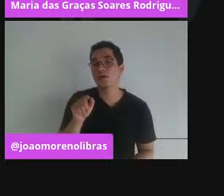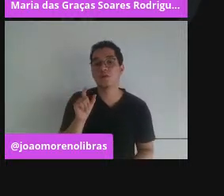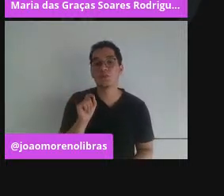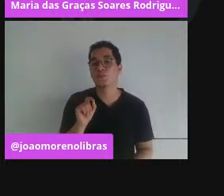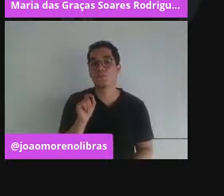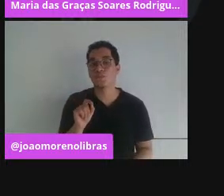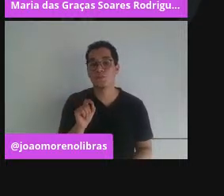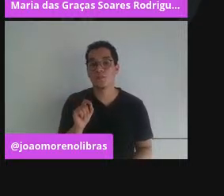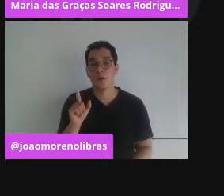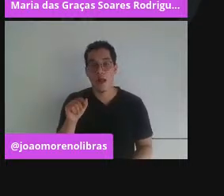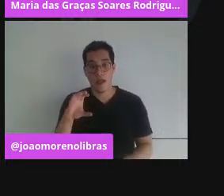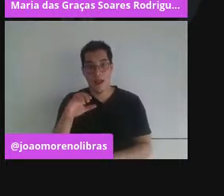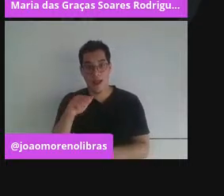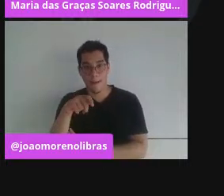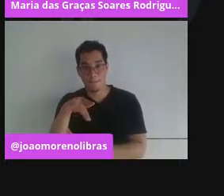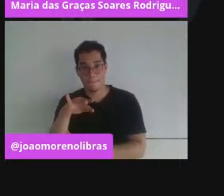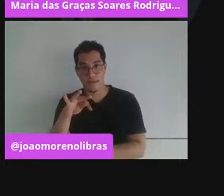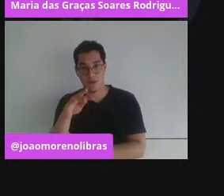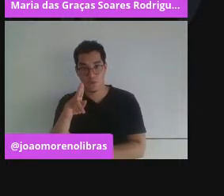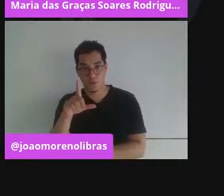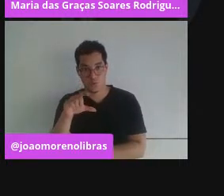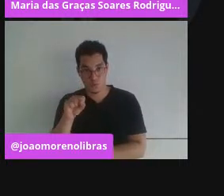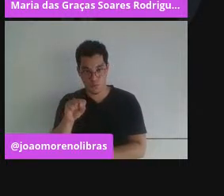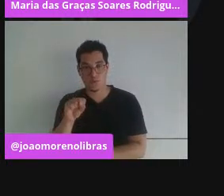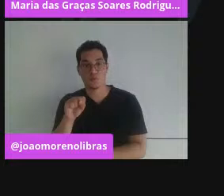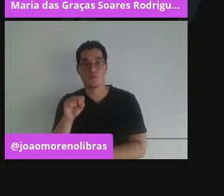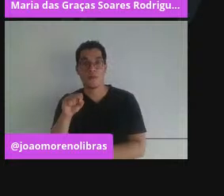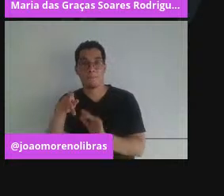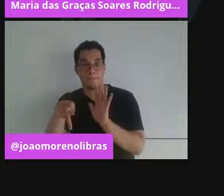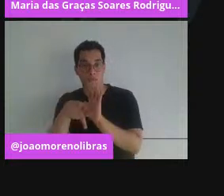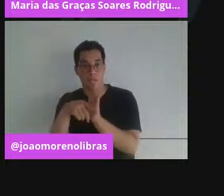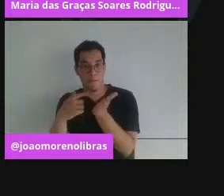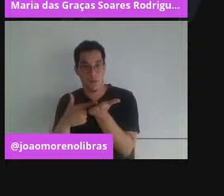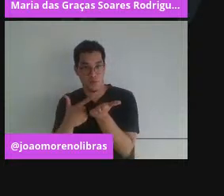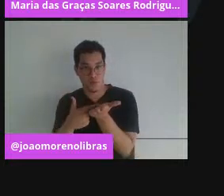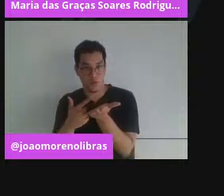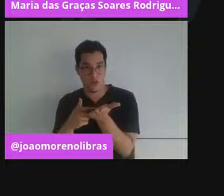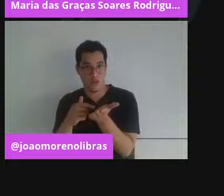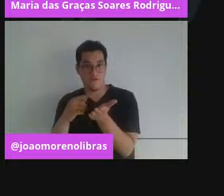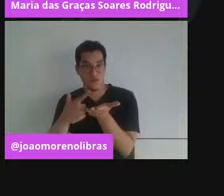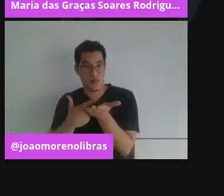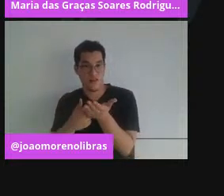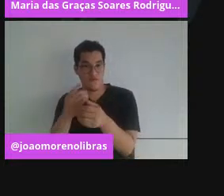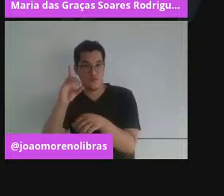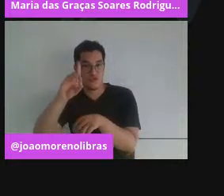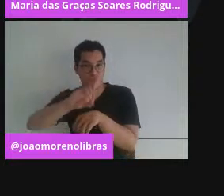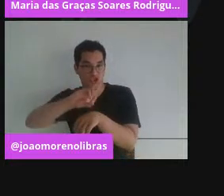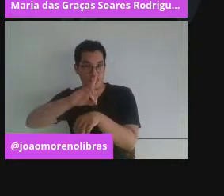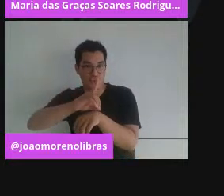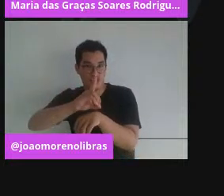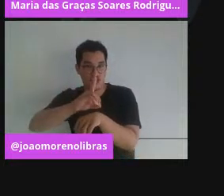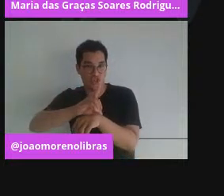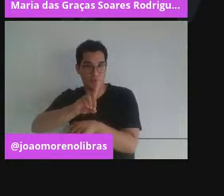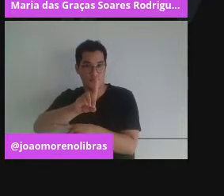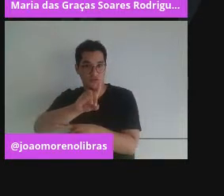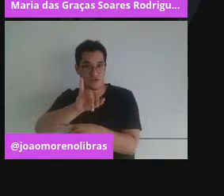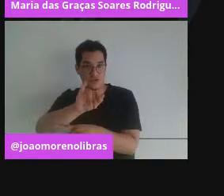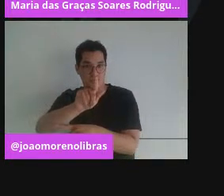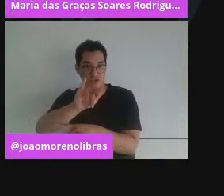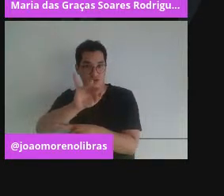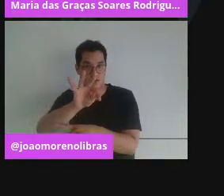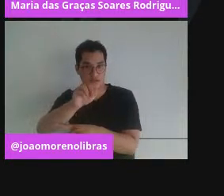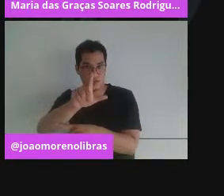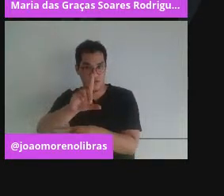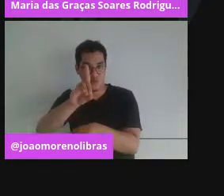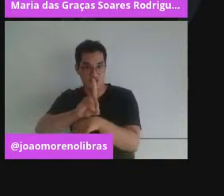são capítulos de um livro, de um e-book, e nesse capítulo eu vou trabalhar com a sessão de conclusão, nesses